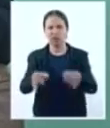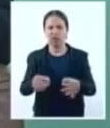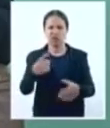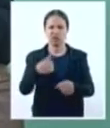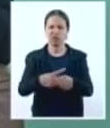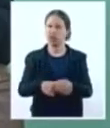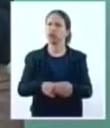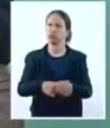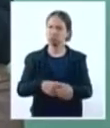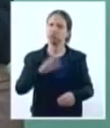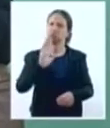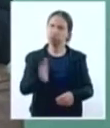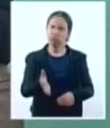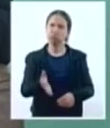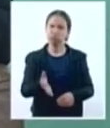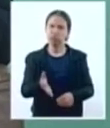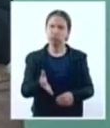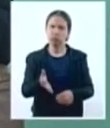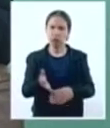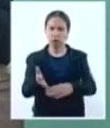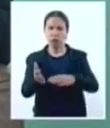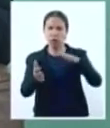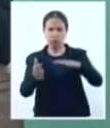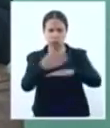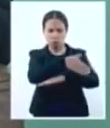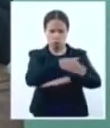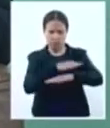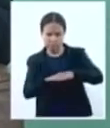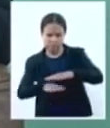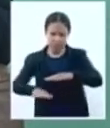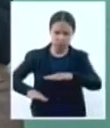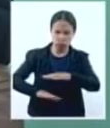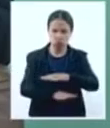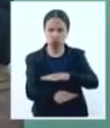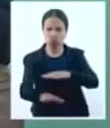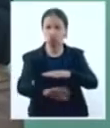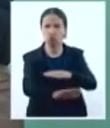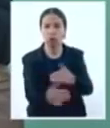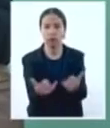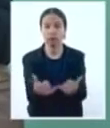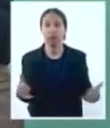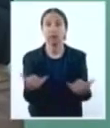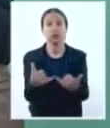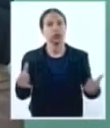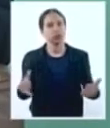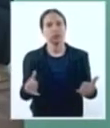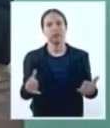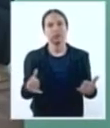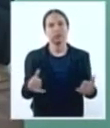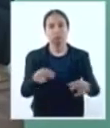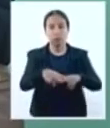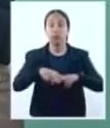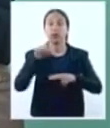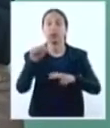interligado no subterrâneo. Muito que gera a energia da cidade, é feita à base de lixo reciclado.